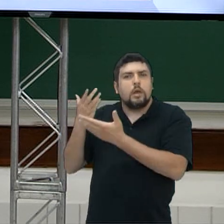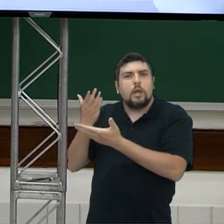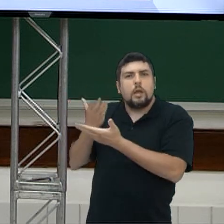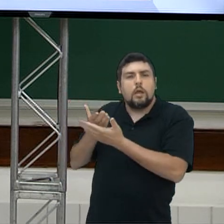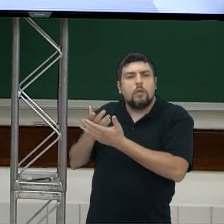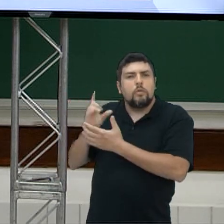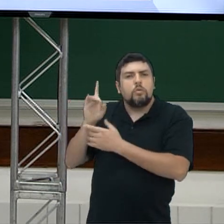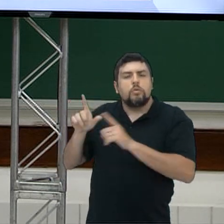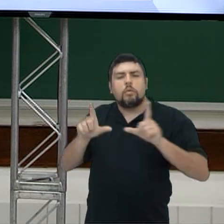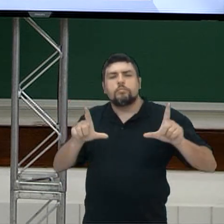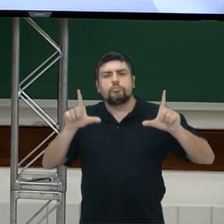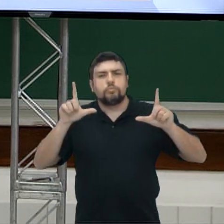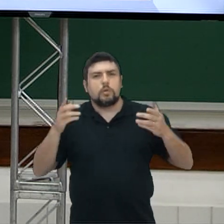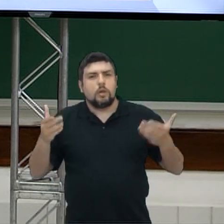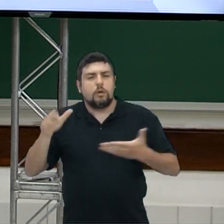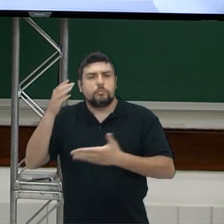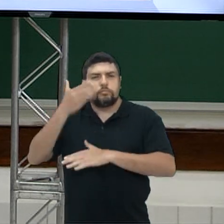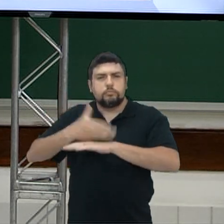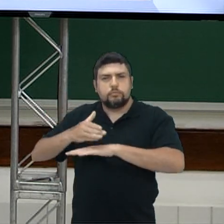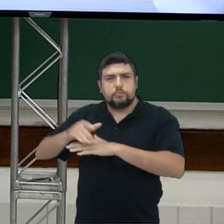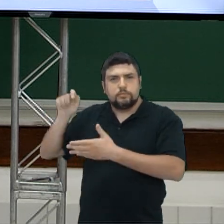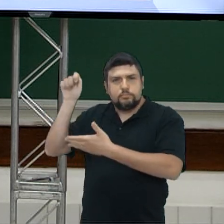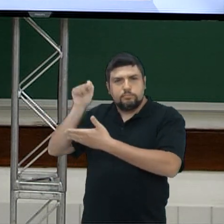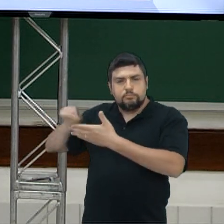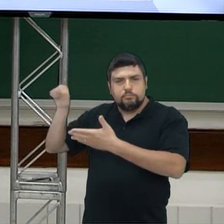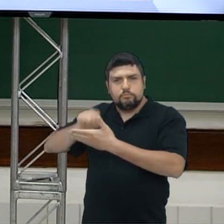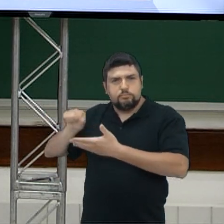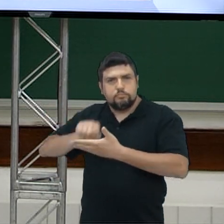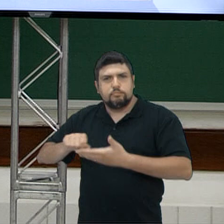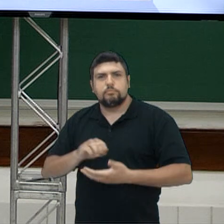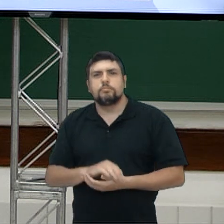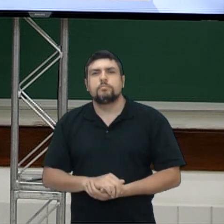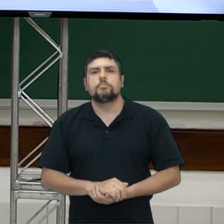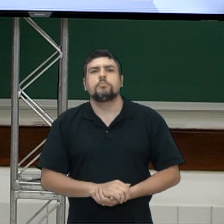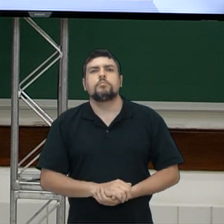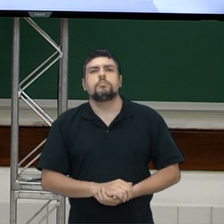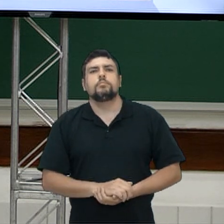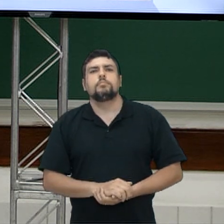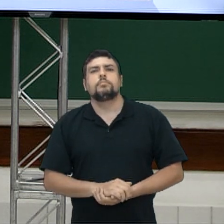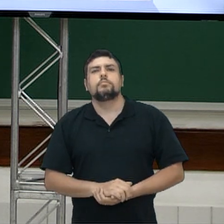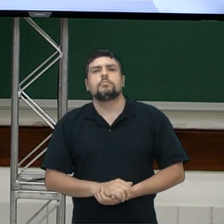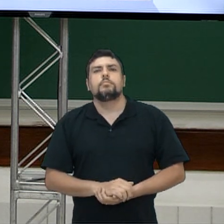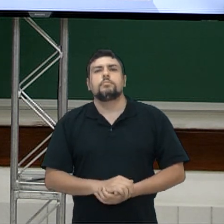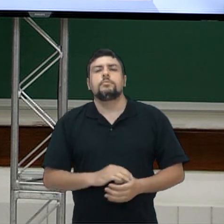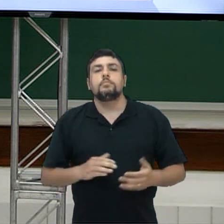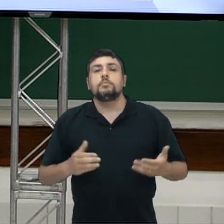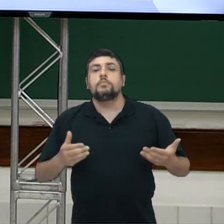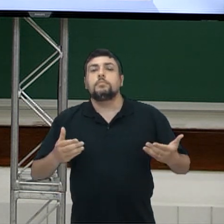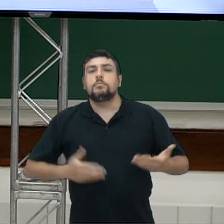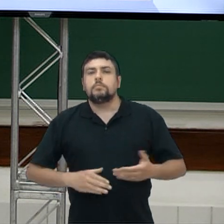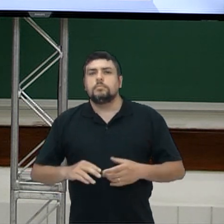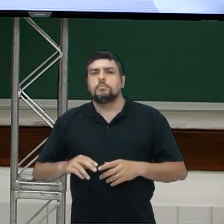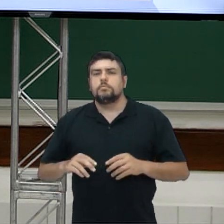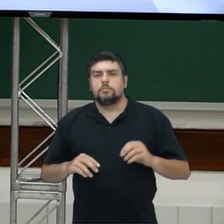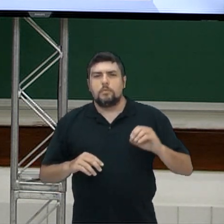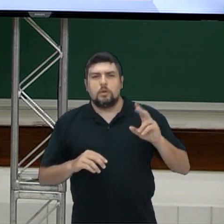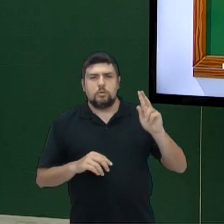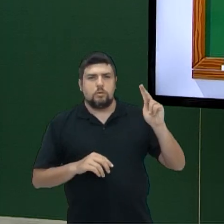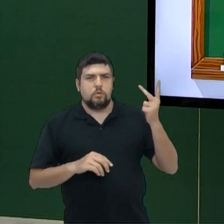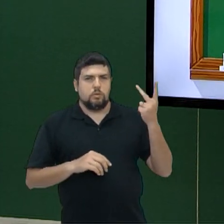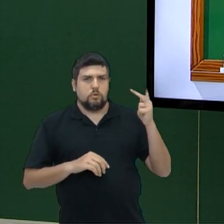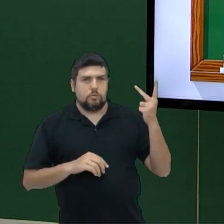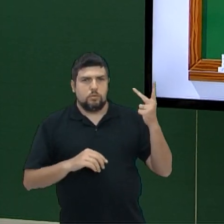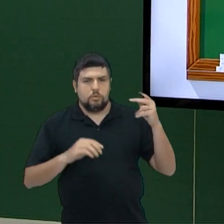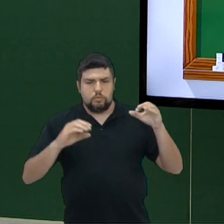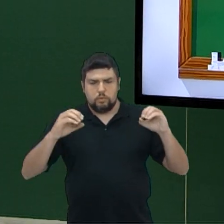beleza? Bora comigo, então? Vamos fazer primeiro a ligação do gás hidrogênio. O